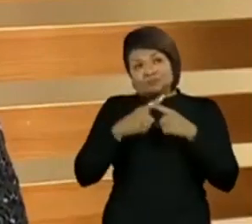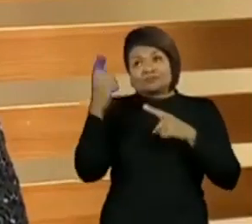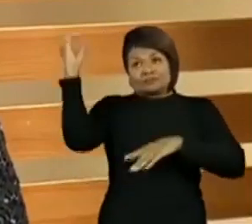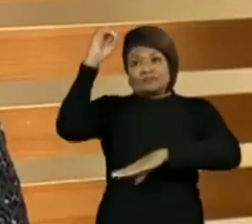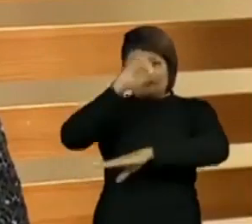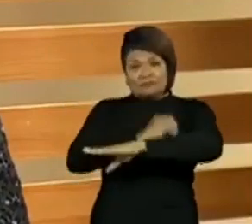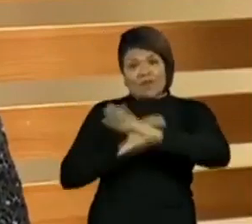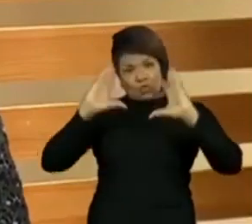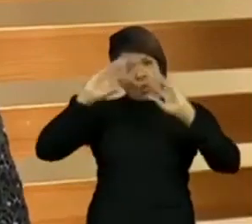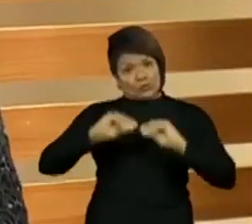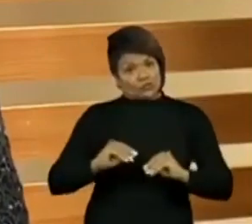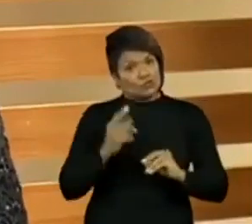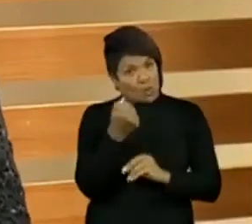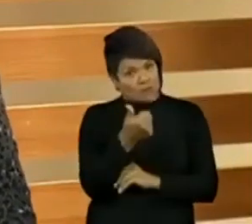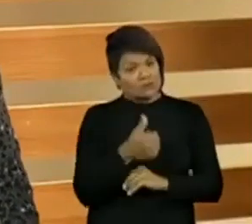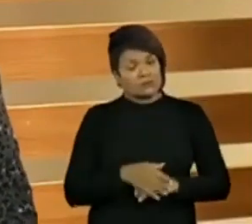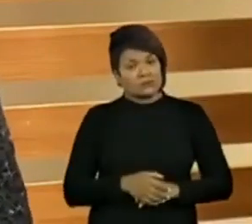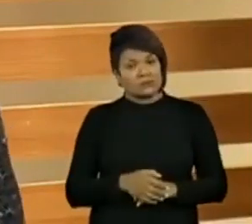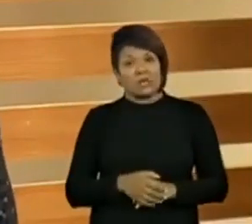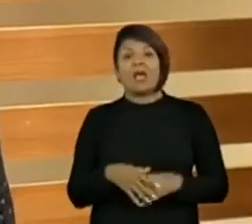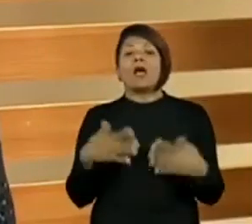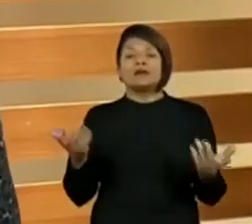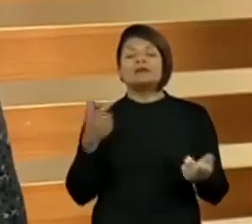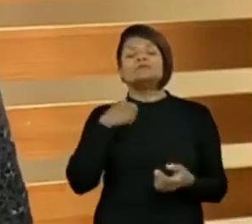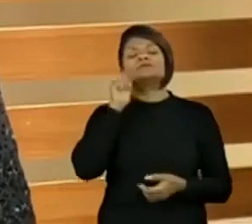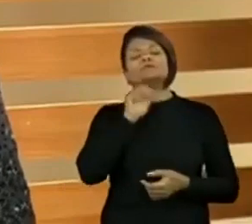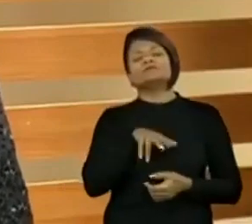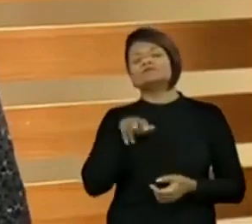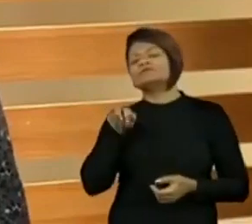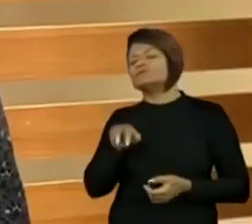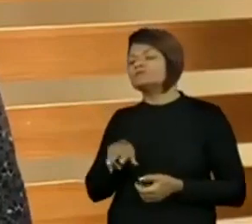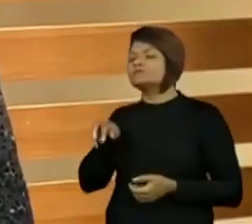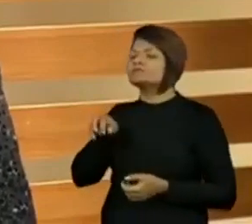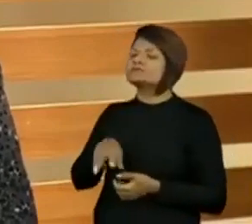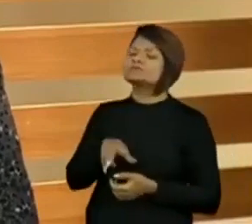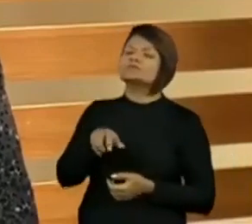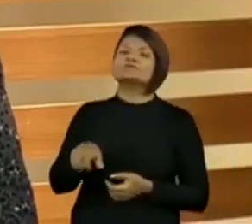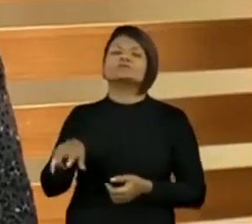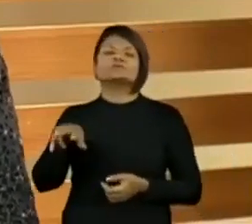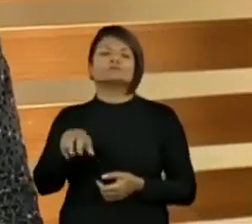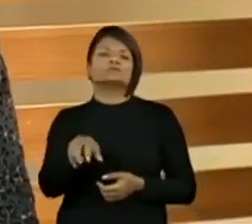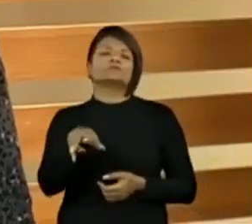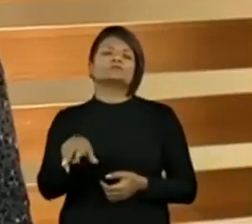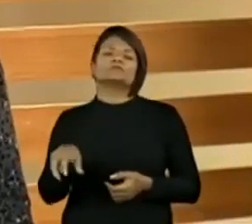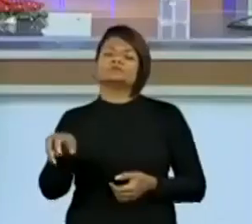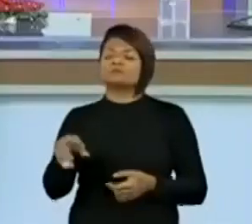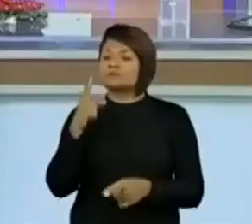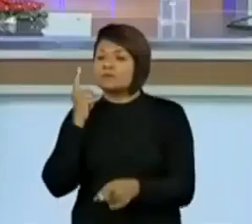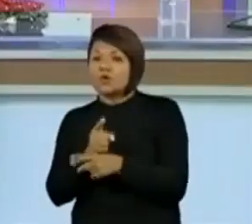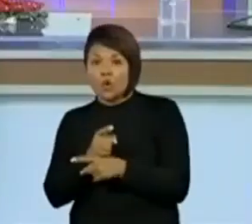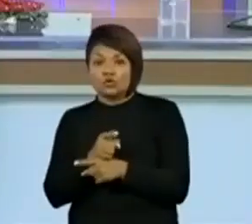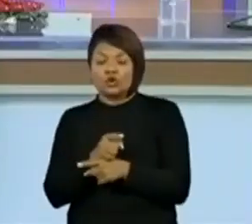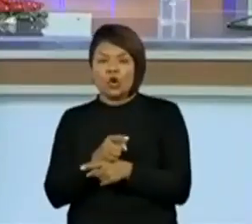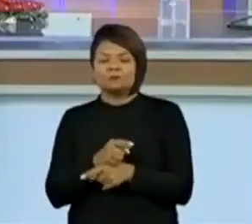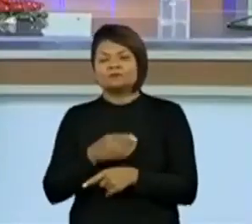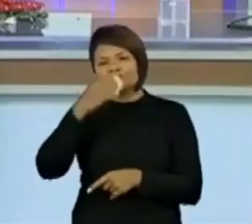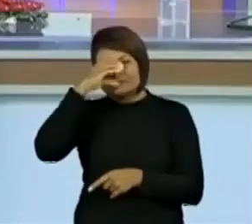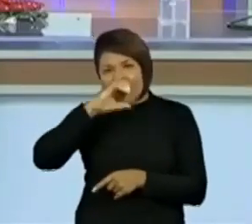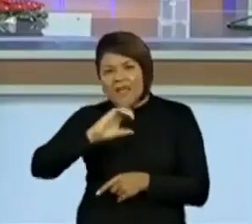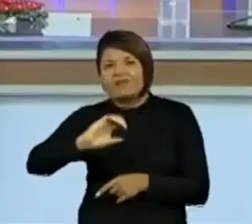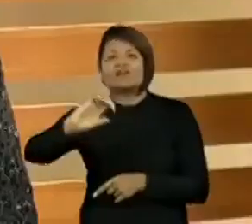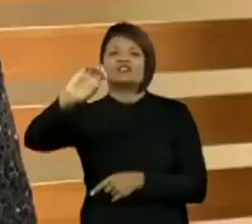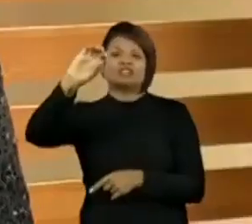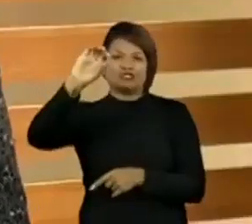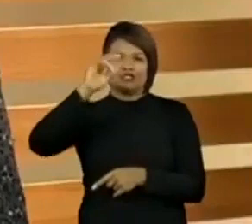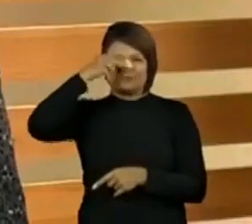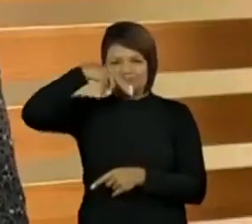chegando. No caminho, ela encontrou o elefante. O elefante vinha vindo cansado, mas